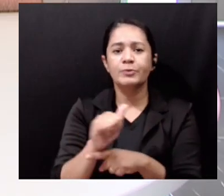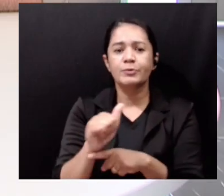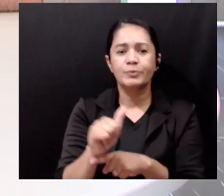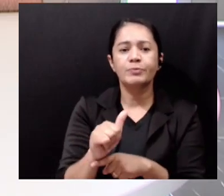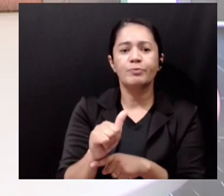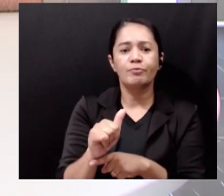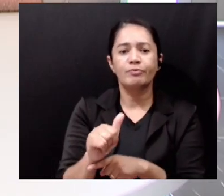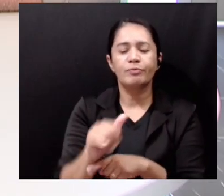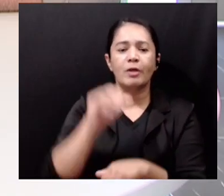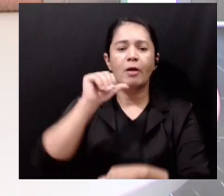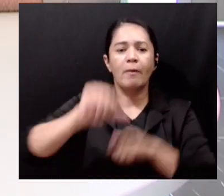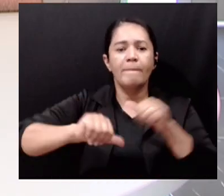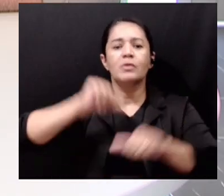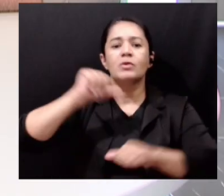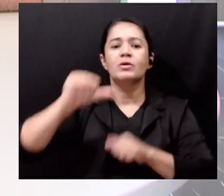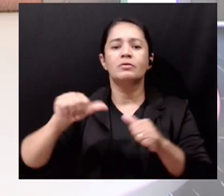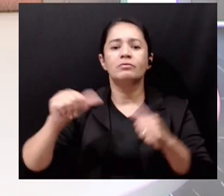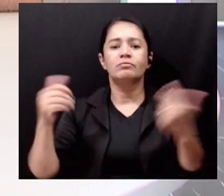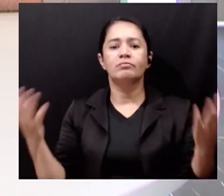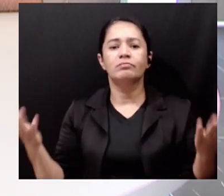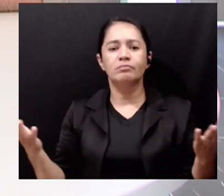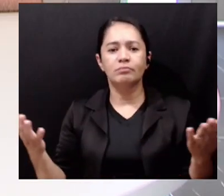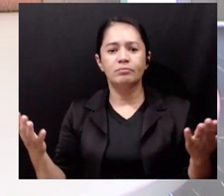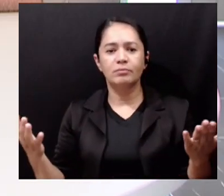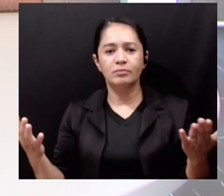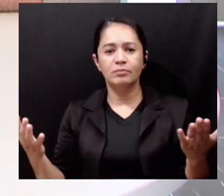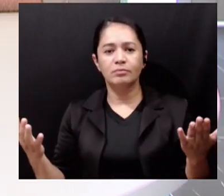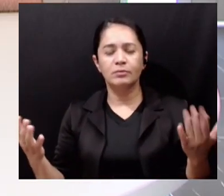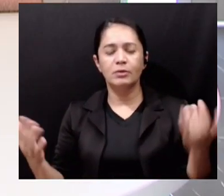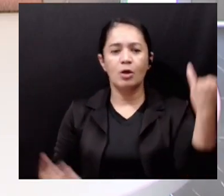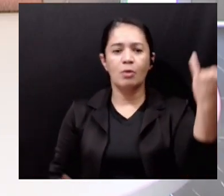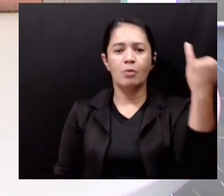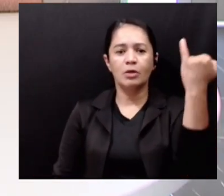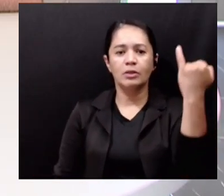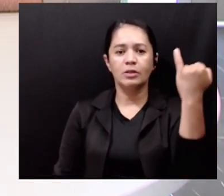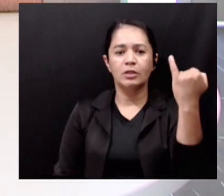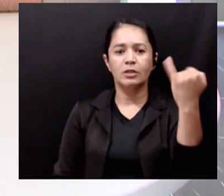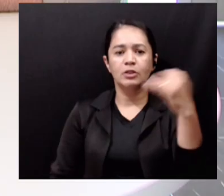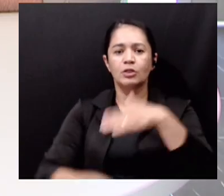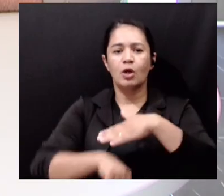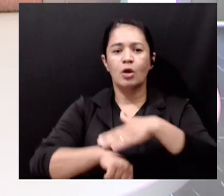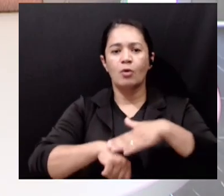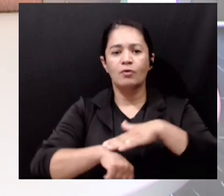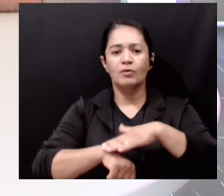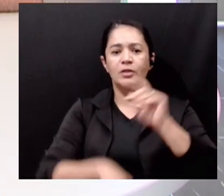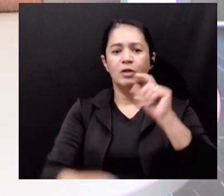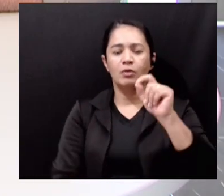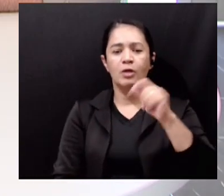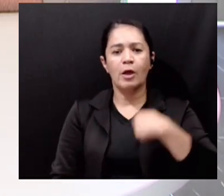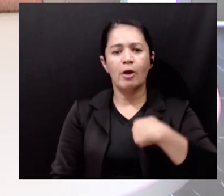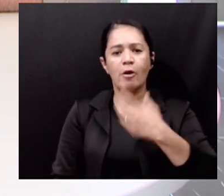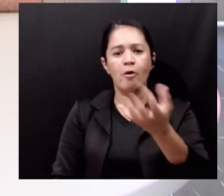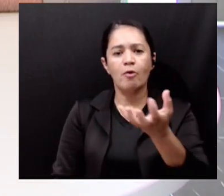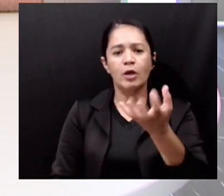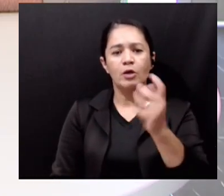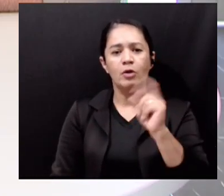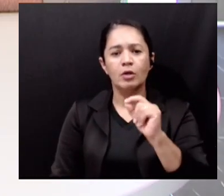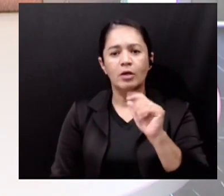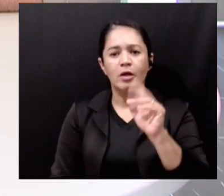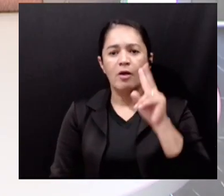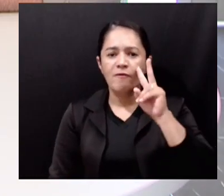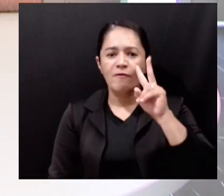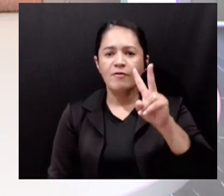mudança. É sempre importante conversar com os gerentes, né, e falar, olha, eu gostaria, né, de ver todas as